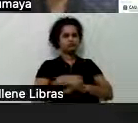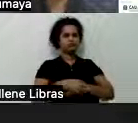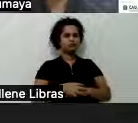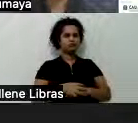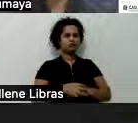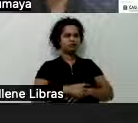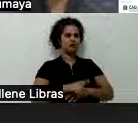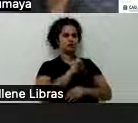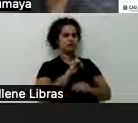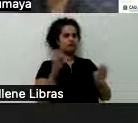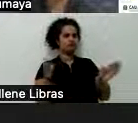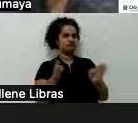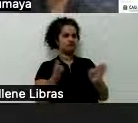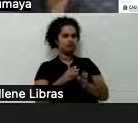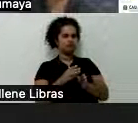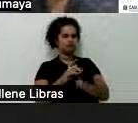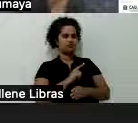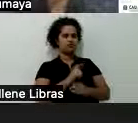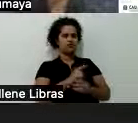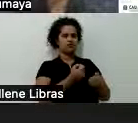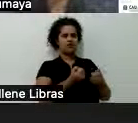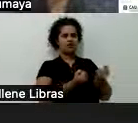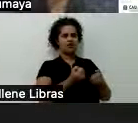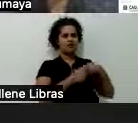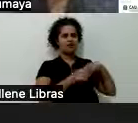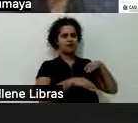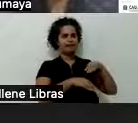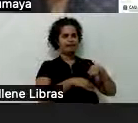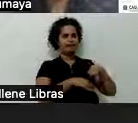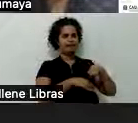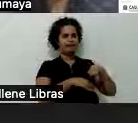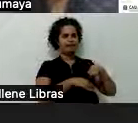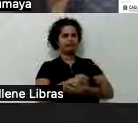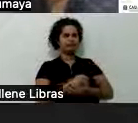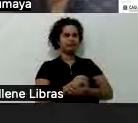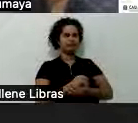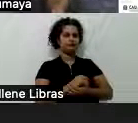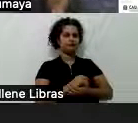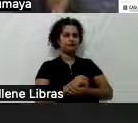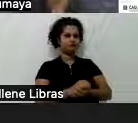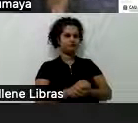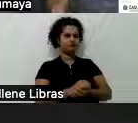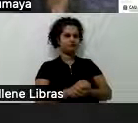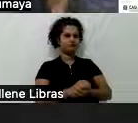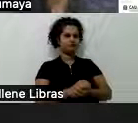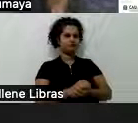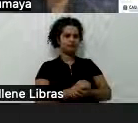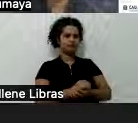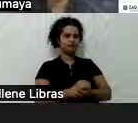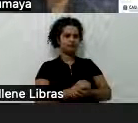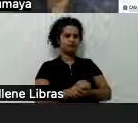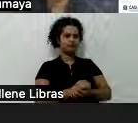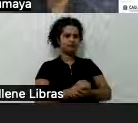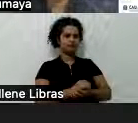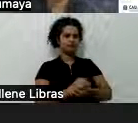vergonhosamente estreitas, com vários carros estacionados e um espaço excessivo para